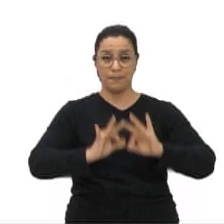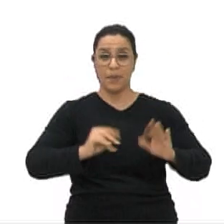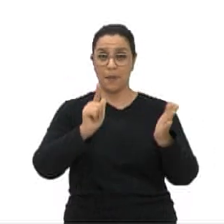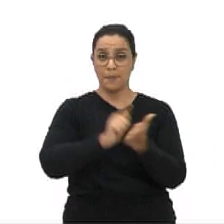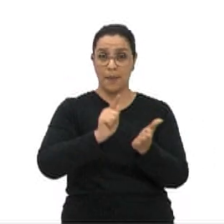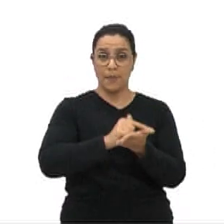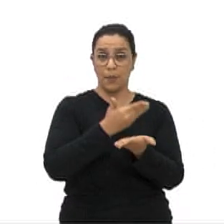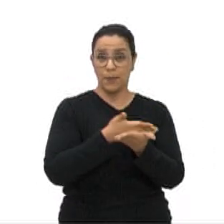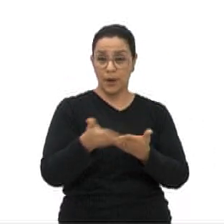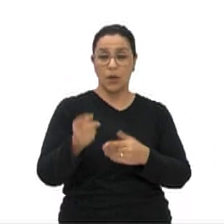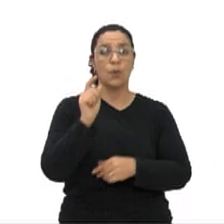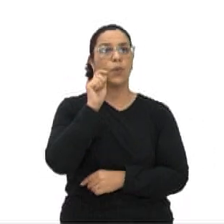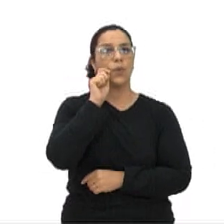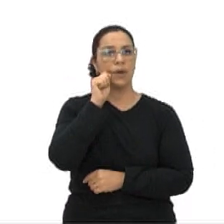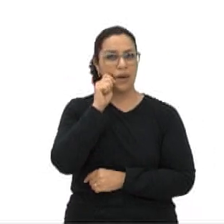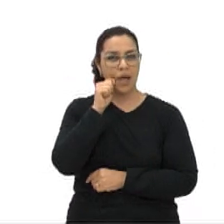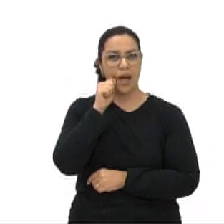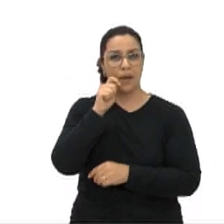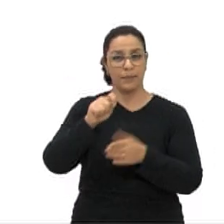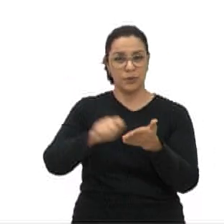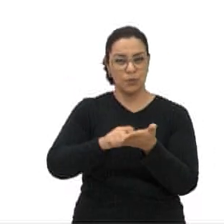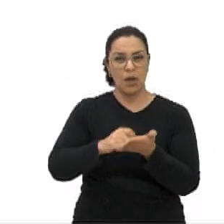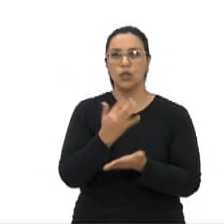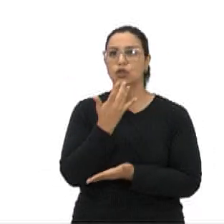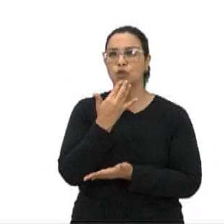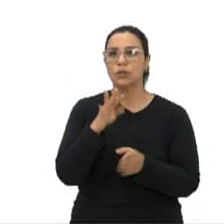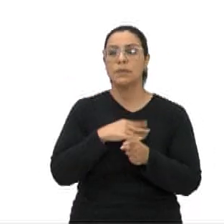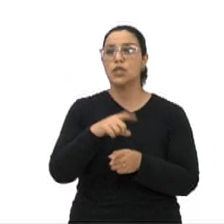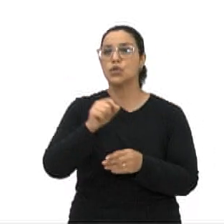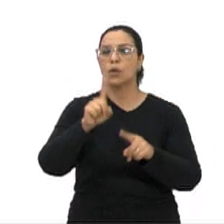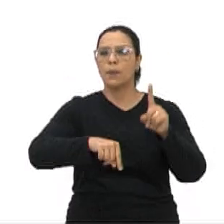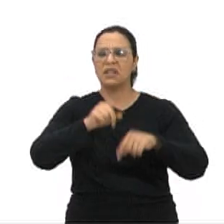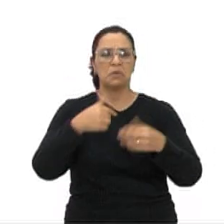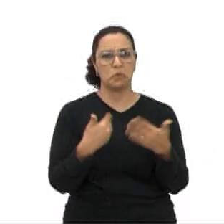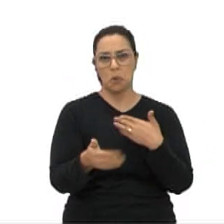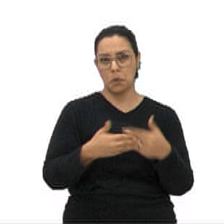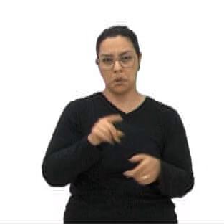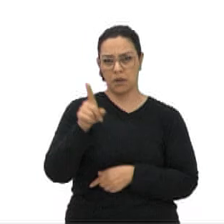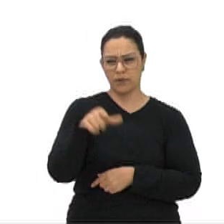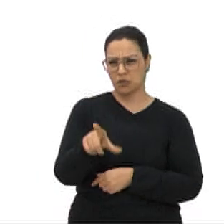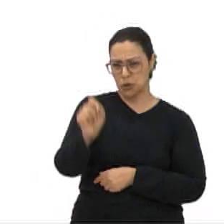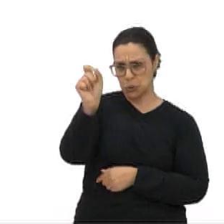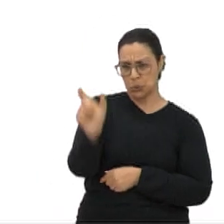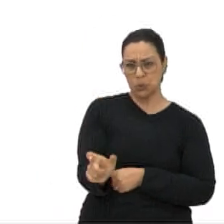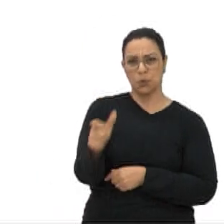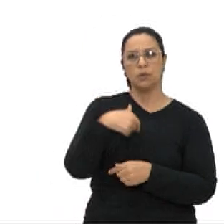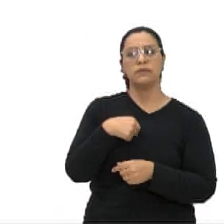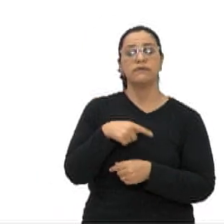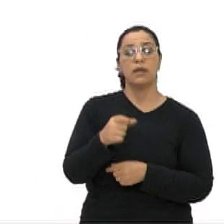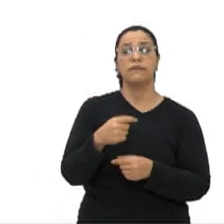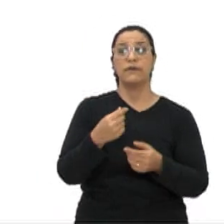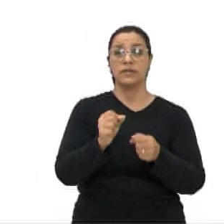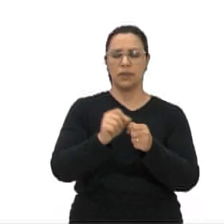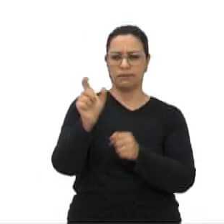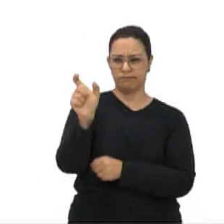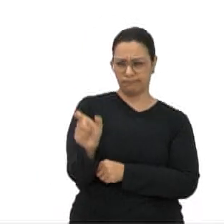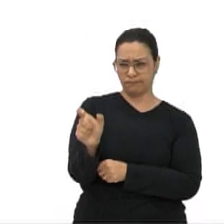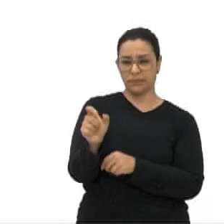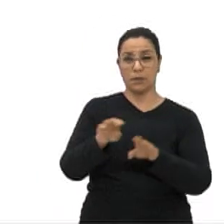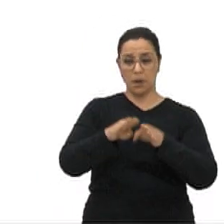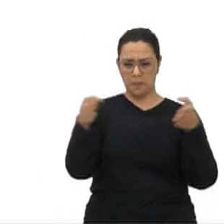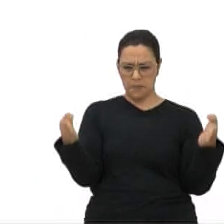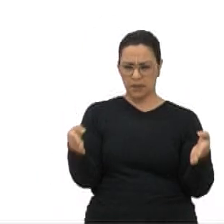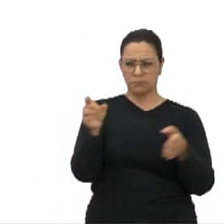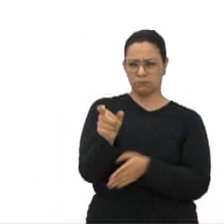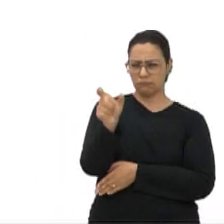branco, use lápis e borracha, lápis de cor, escolha um objeto qualquer que você queira representar, posicione-se sobre uma